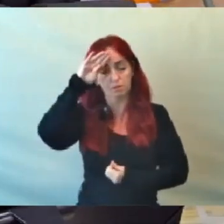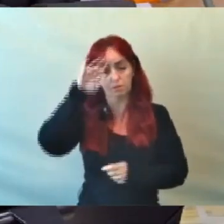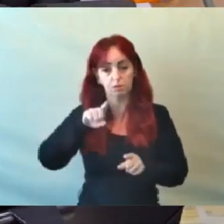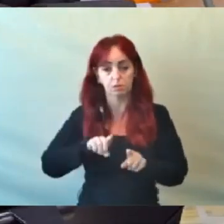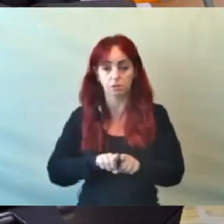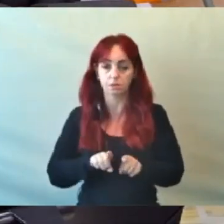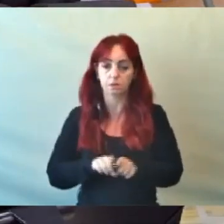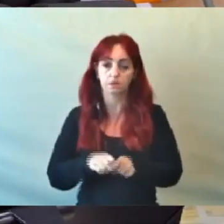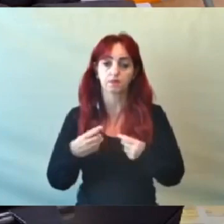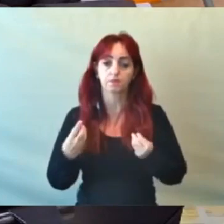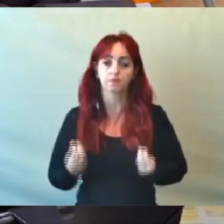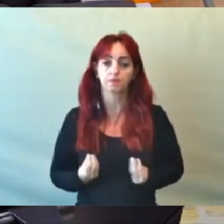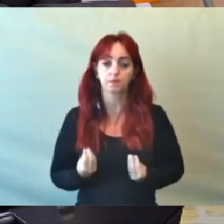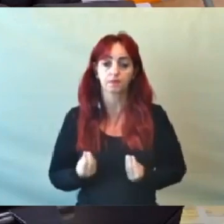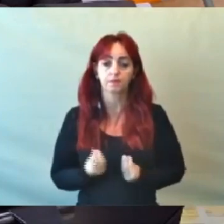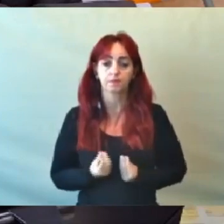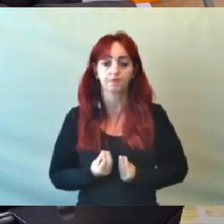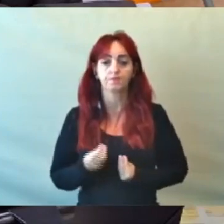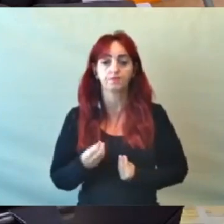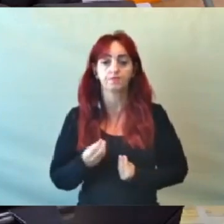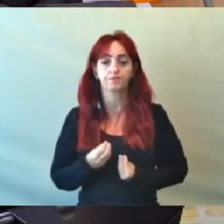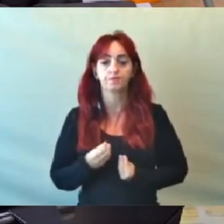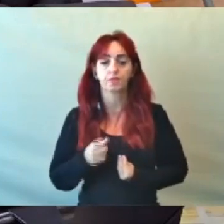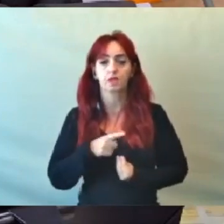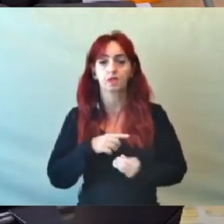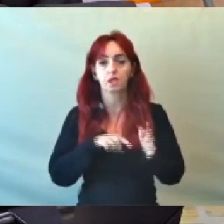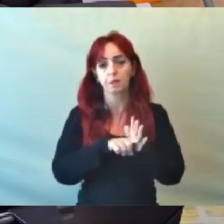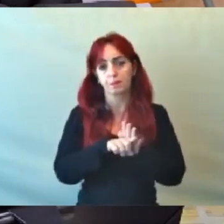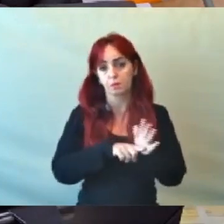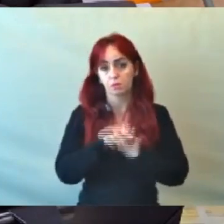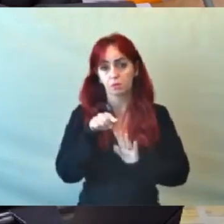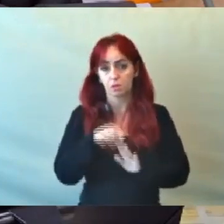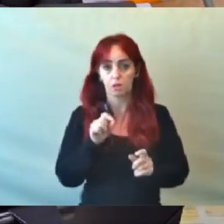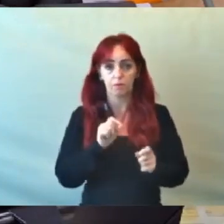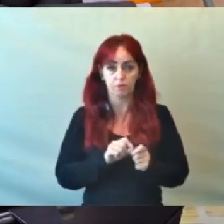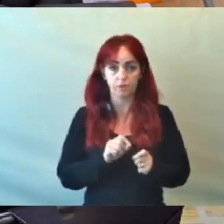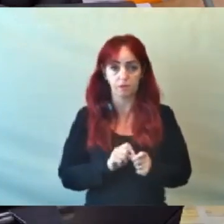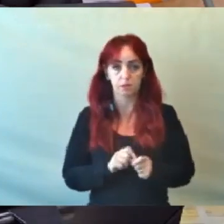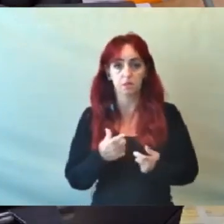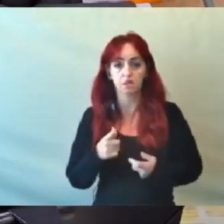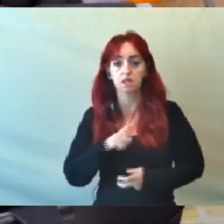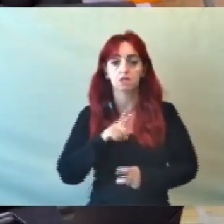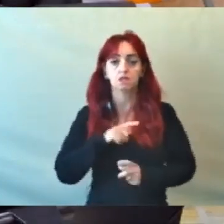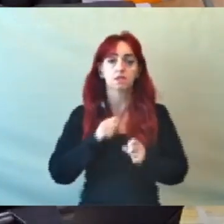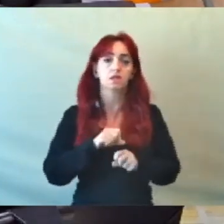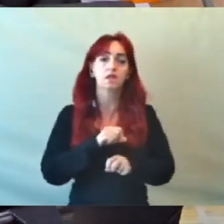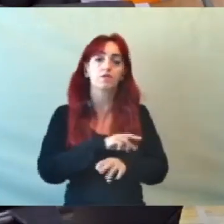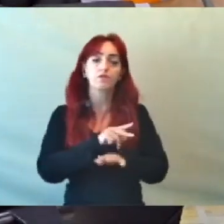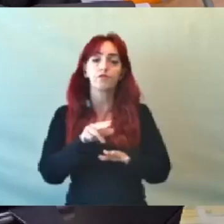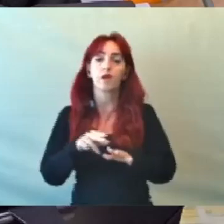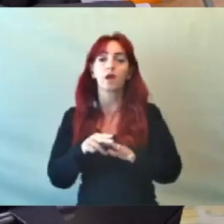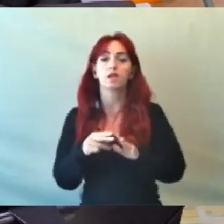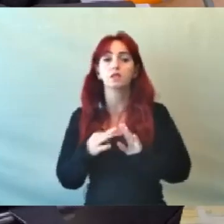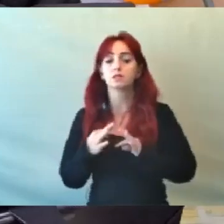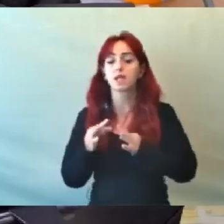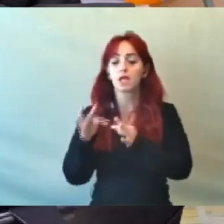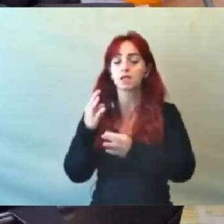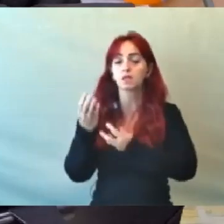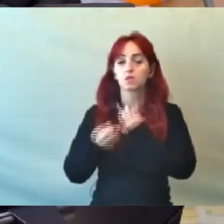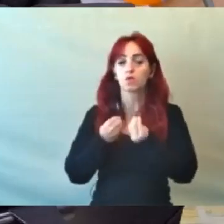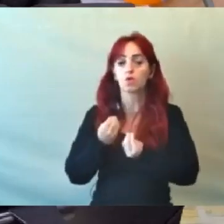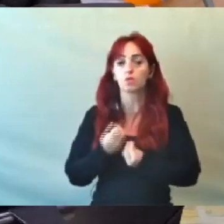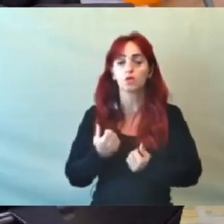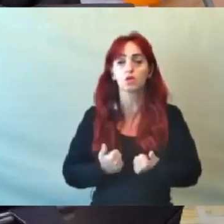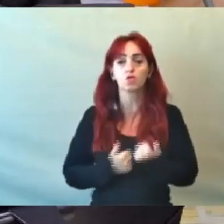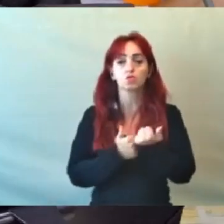daí vem o questionamento que ela fez, né? Se tem tantas técnicas, como que nós sustentamos uma inexigibilidade